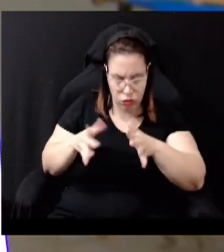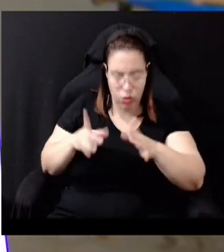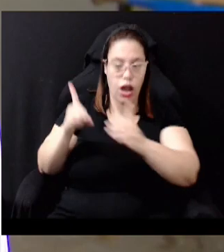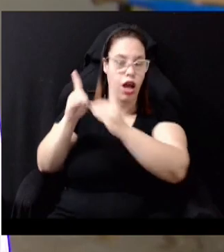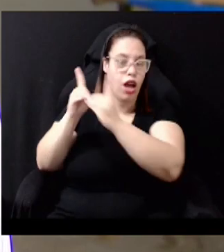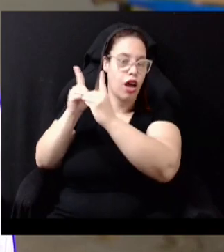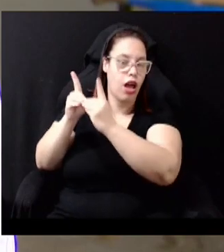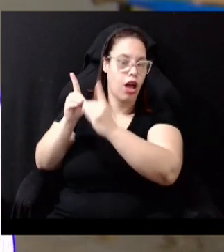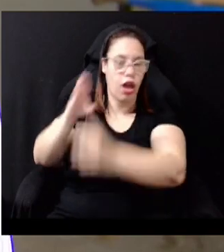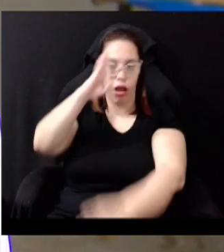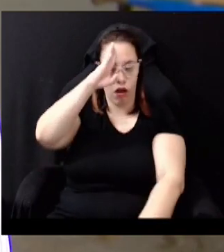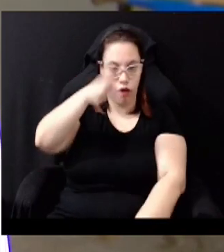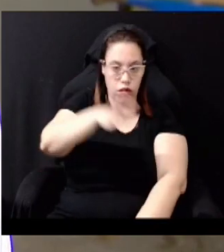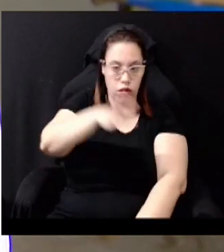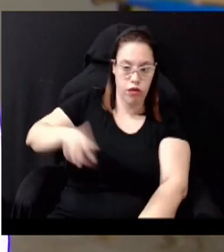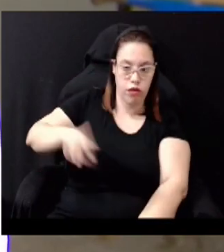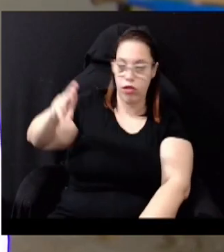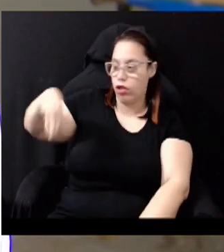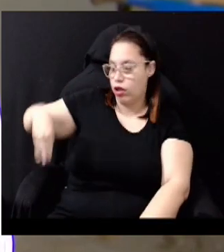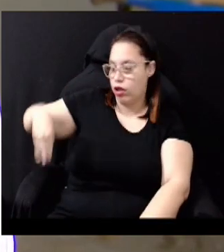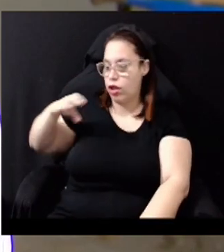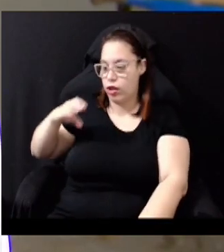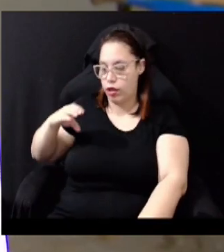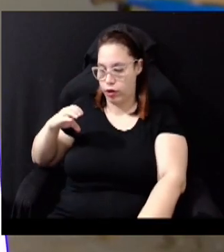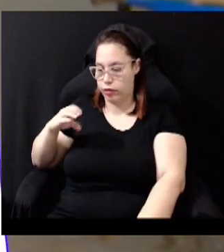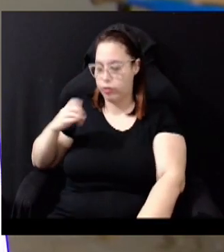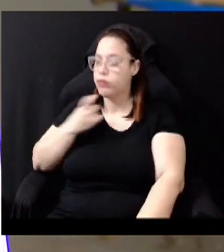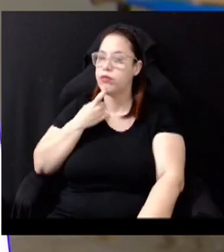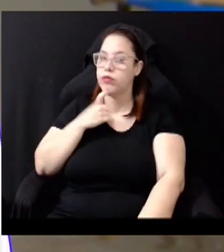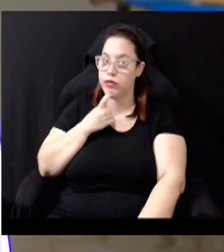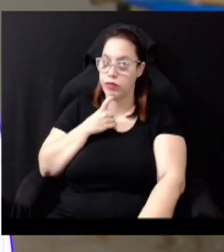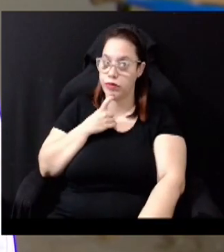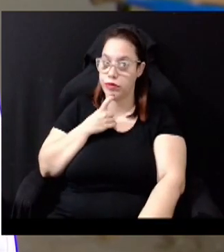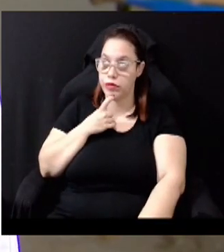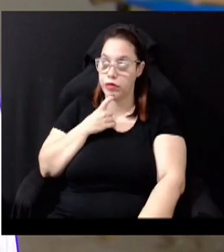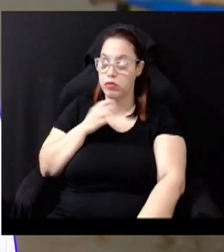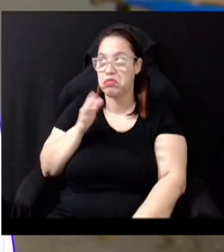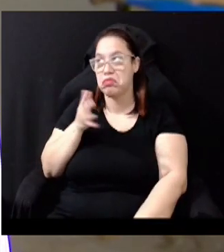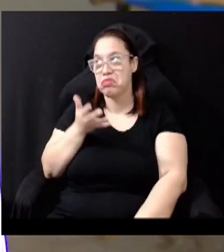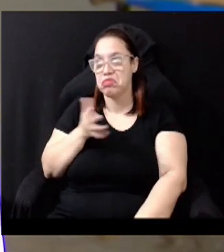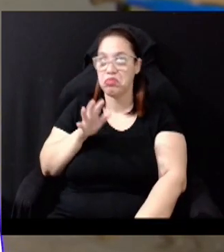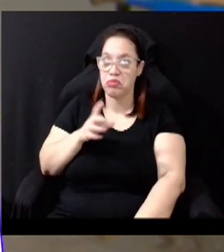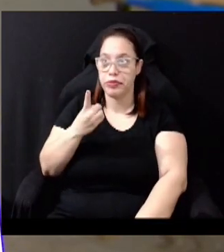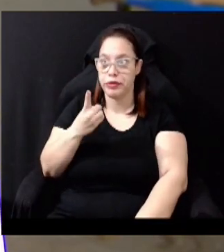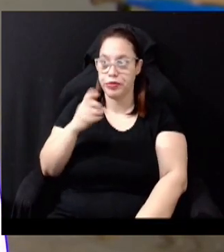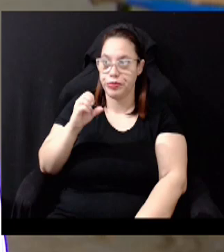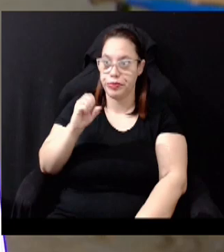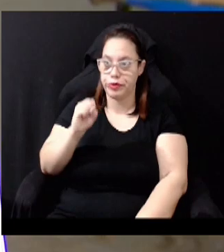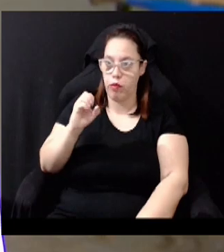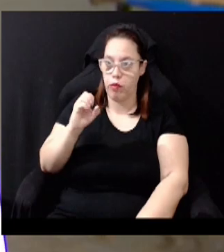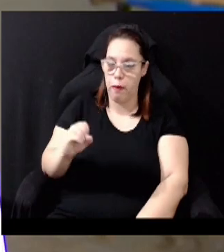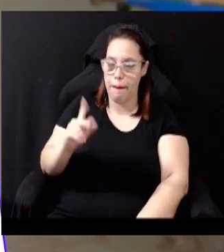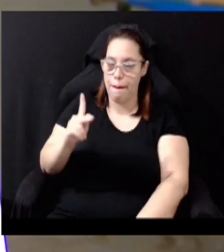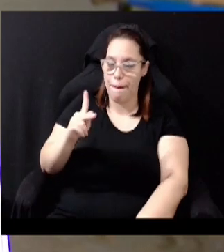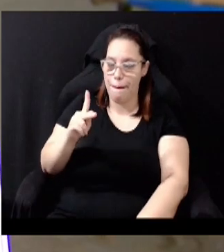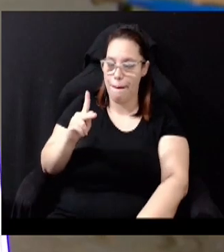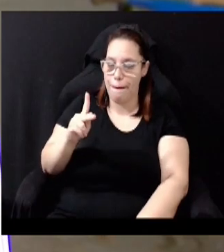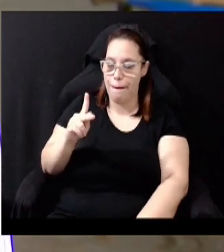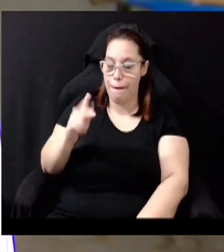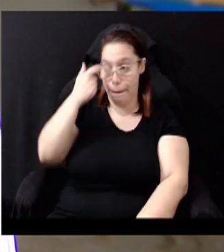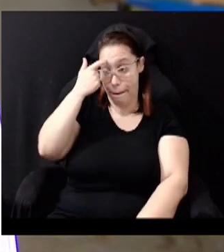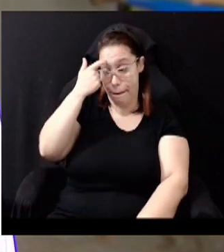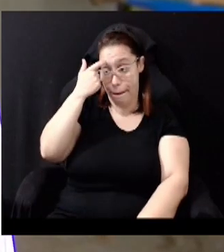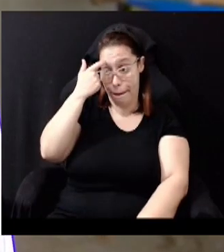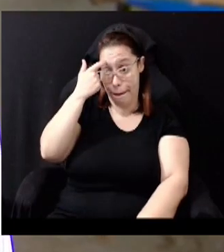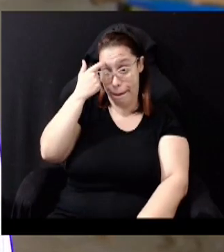região metropolitana de Campinas. São aproximadamente 180 quilos de produtos hortícolas